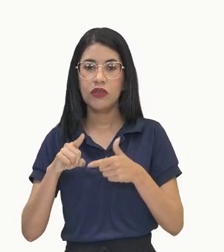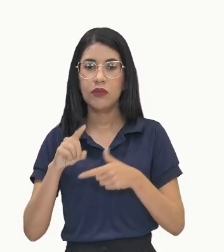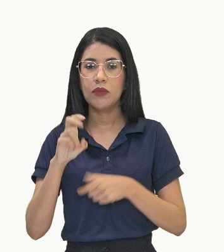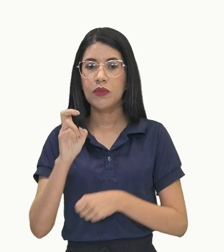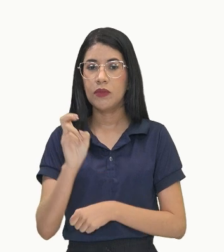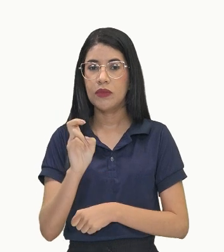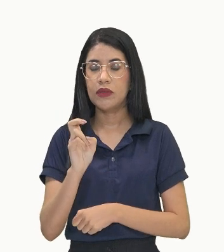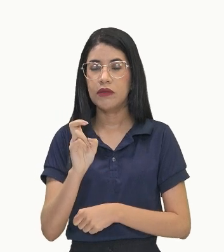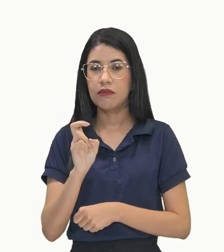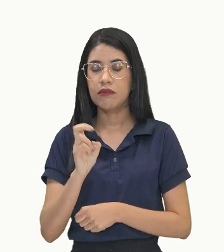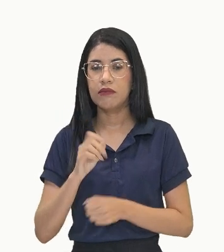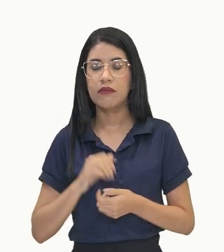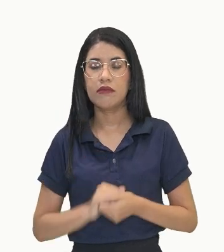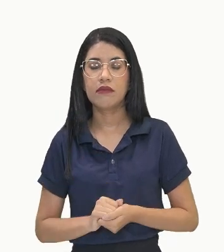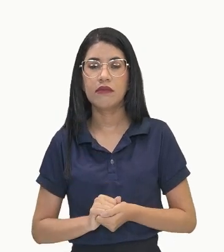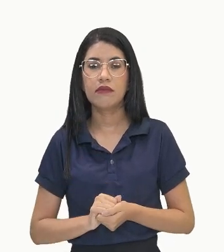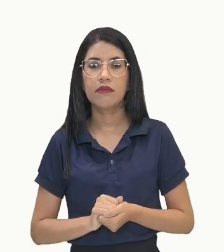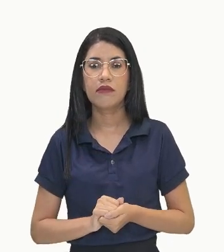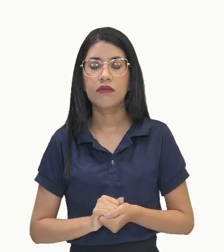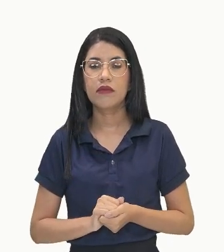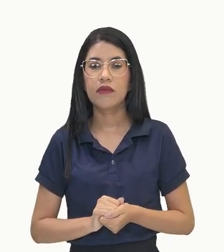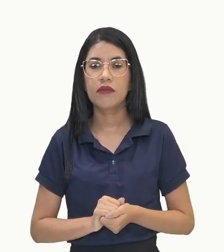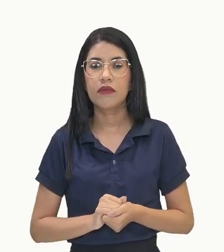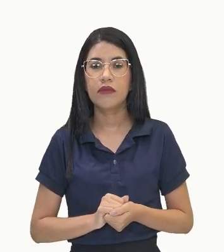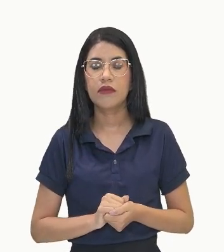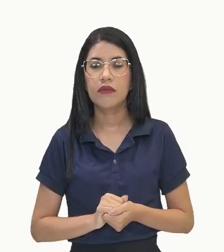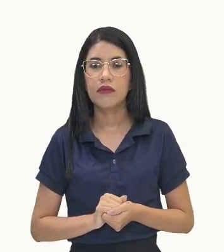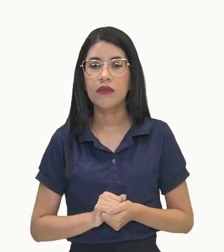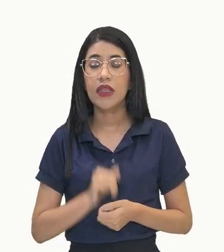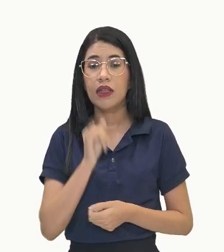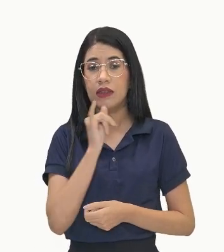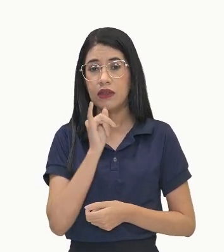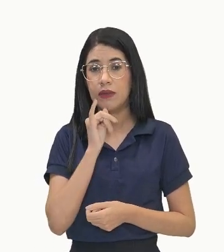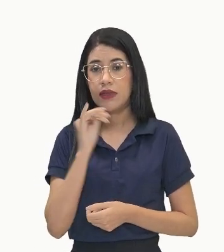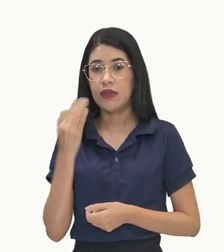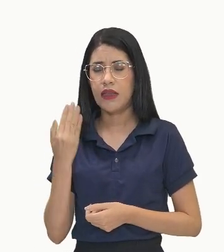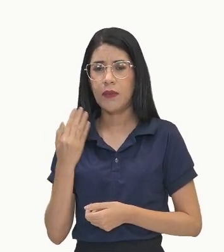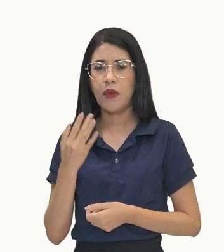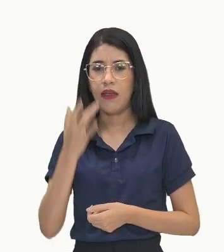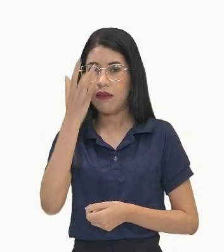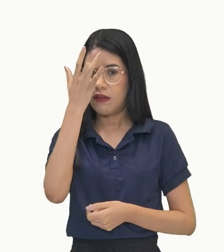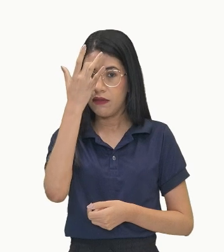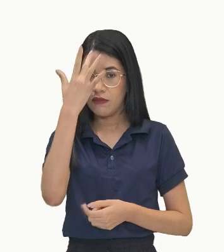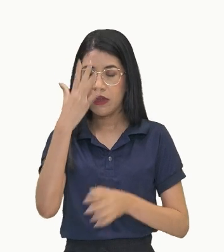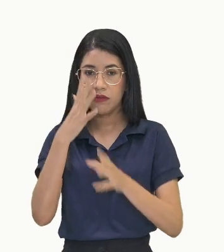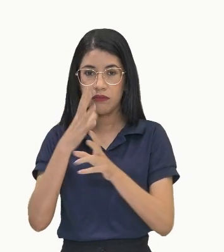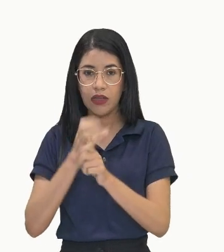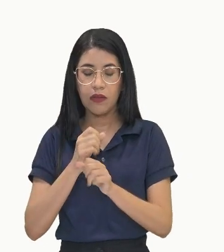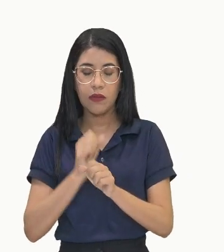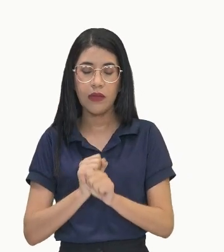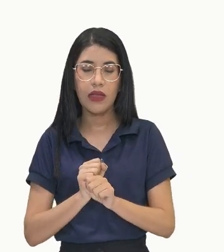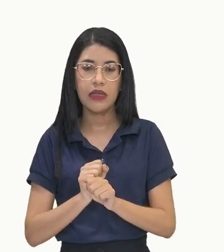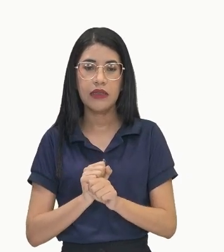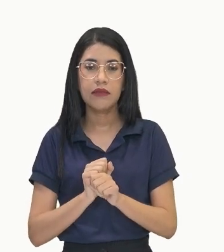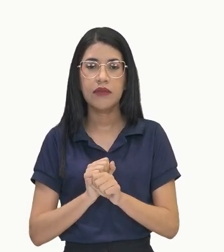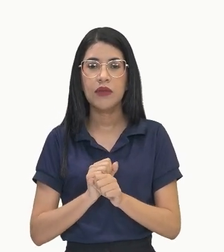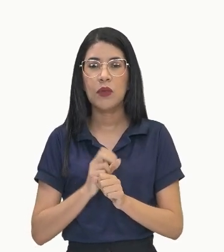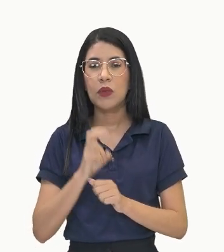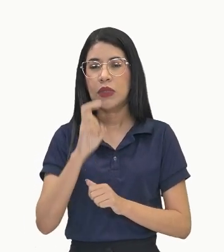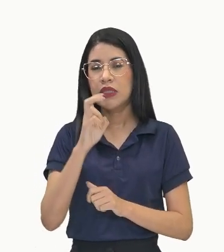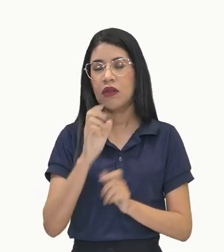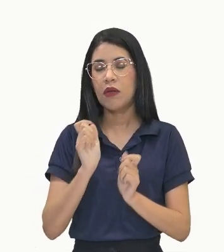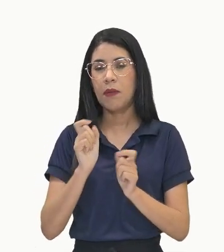5. Neste caso aqui, para você resolver, é tranquilo. Um número que multiplique por